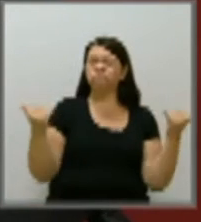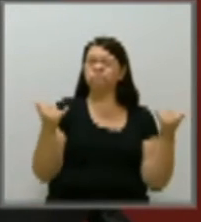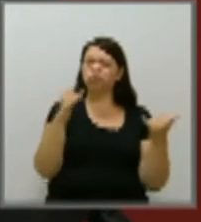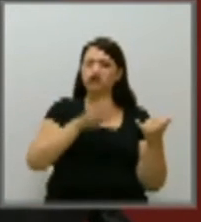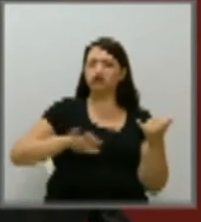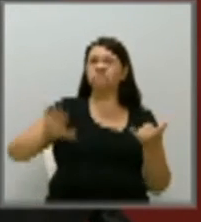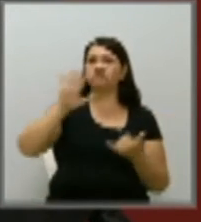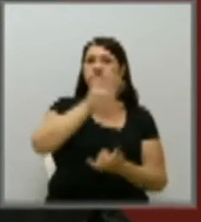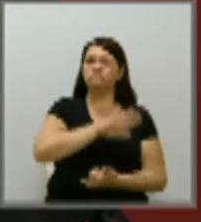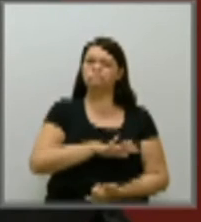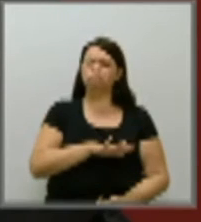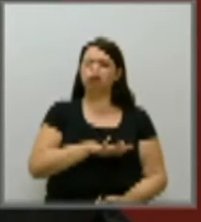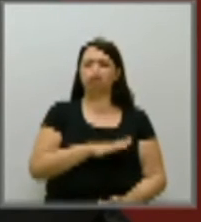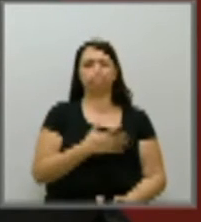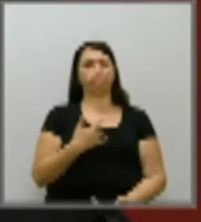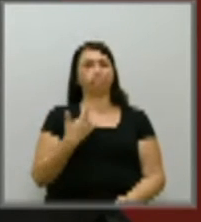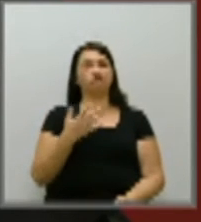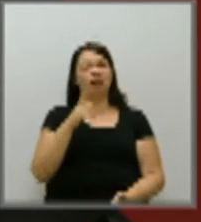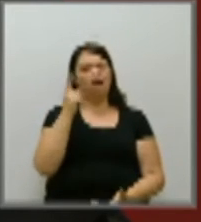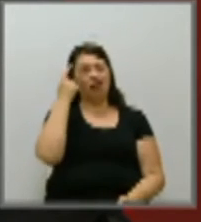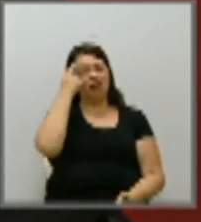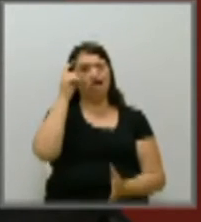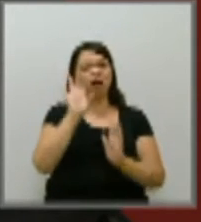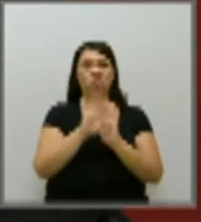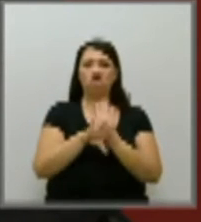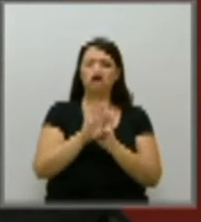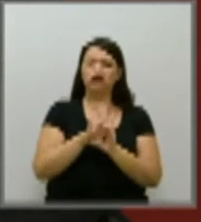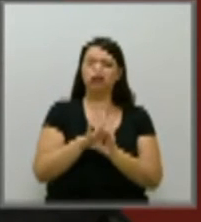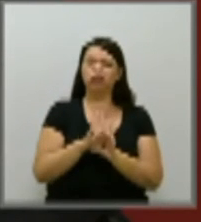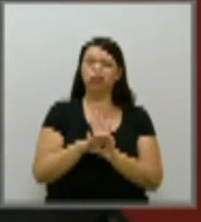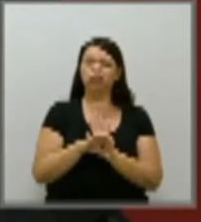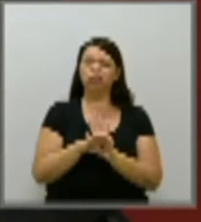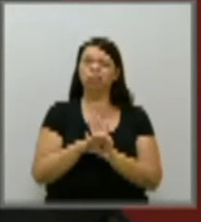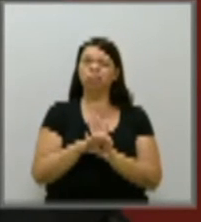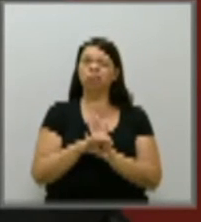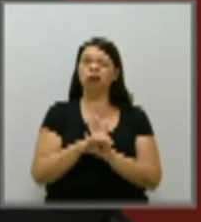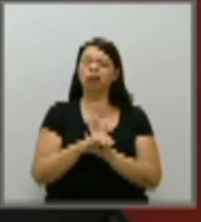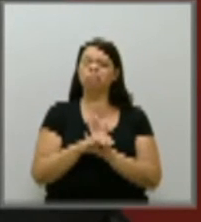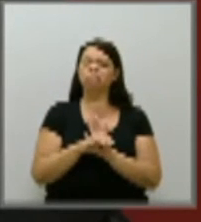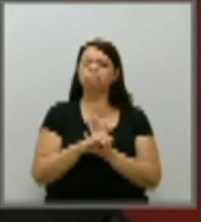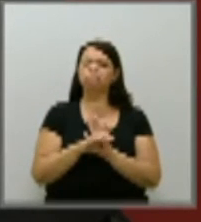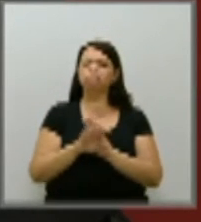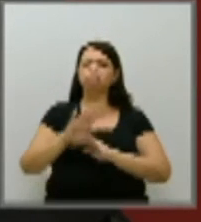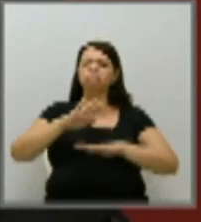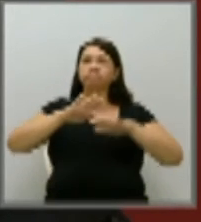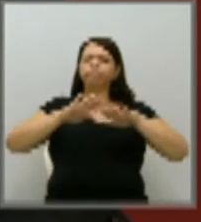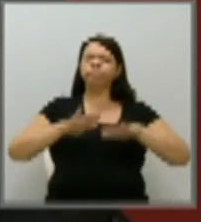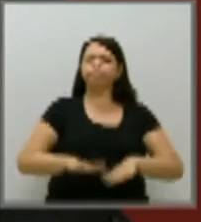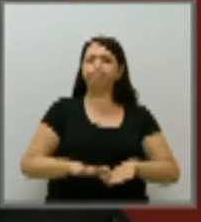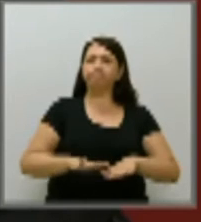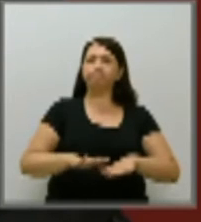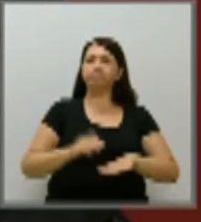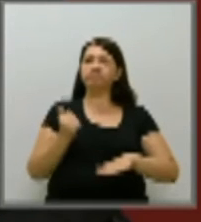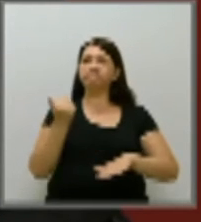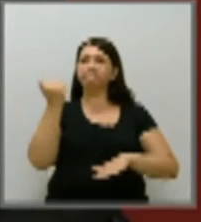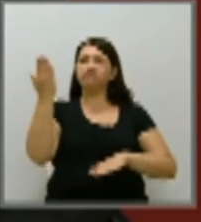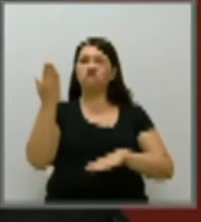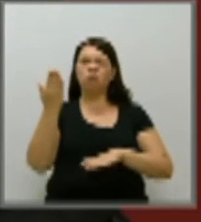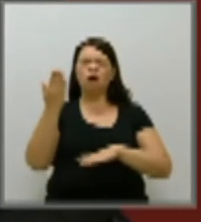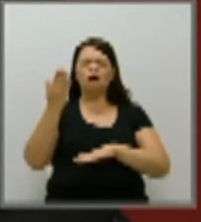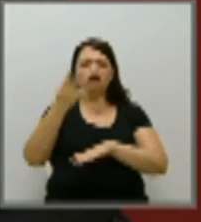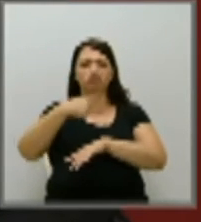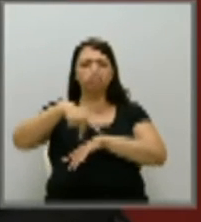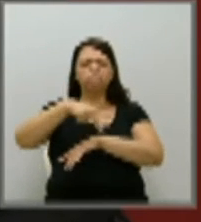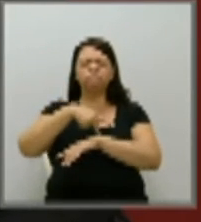geral, é uma concepção que se instalou em nível internacional e que